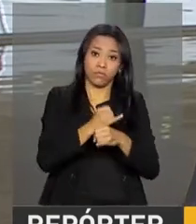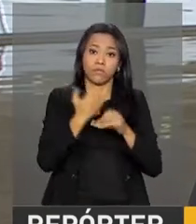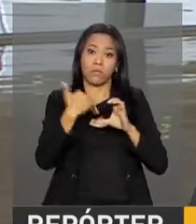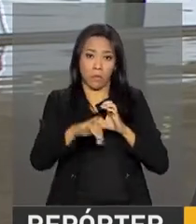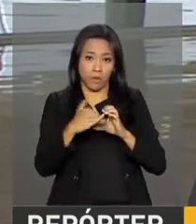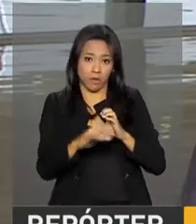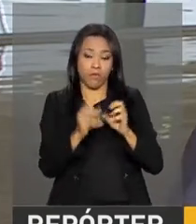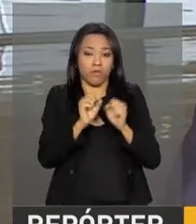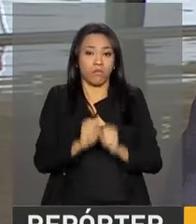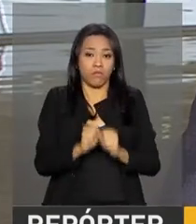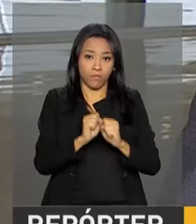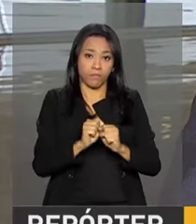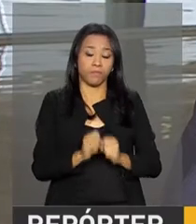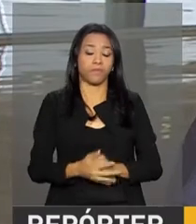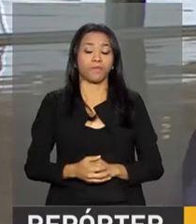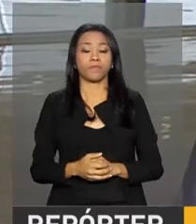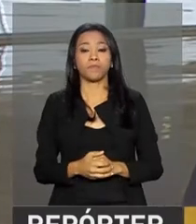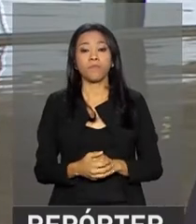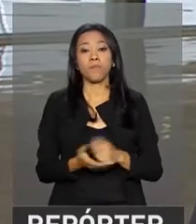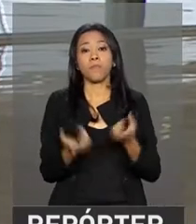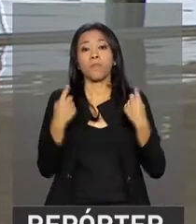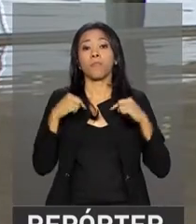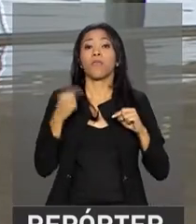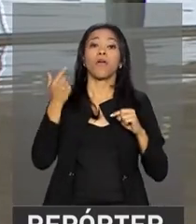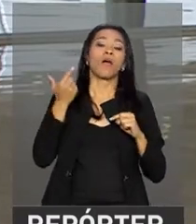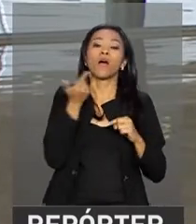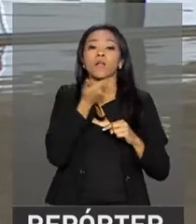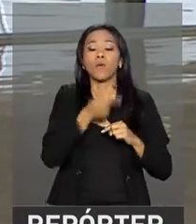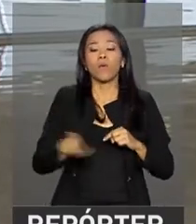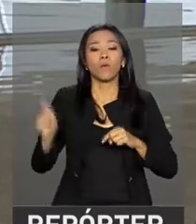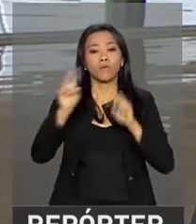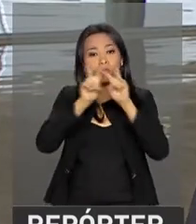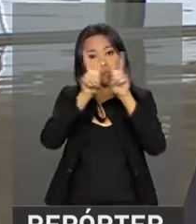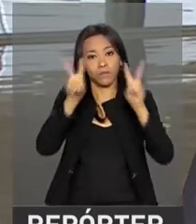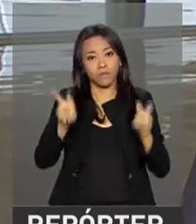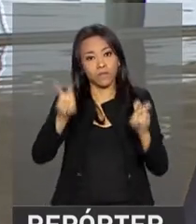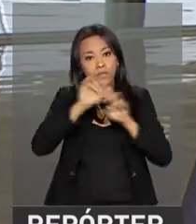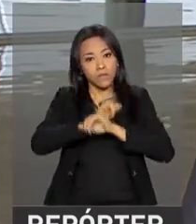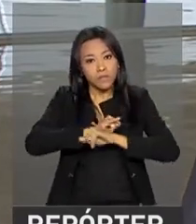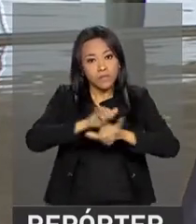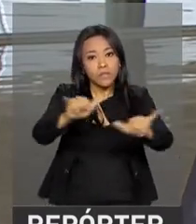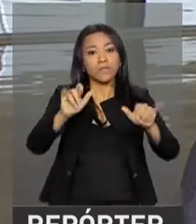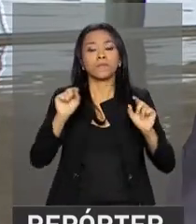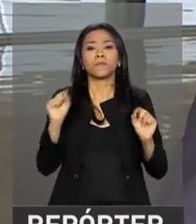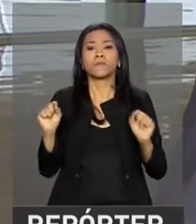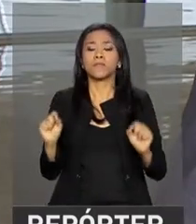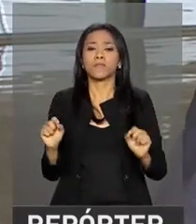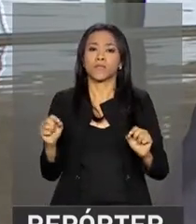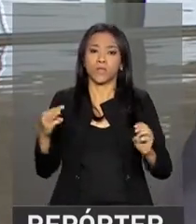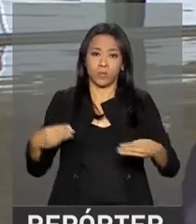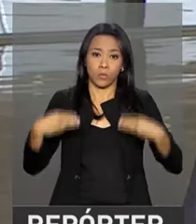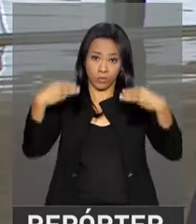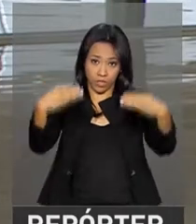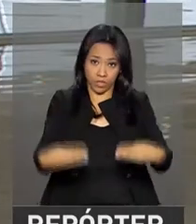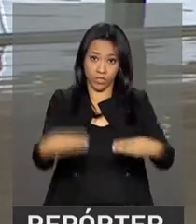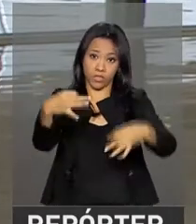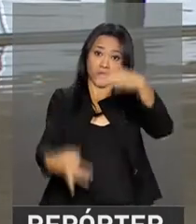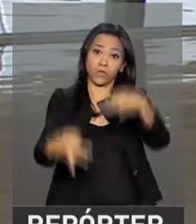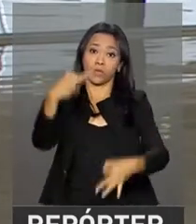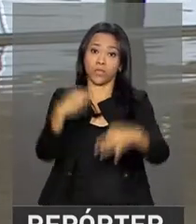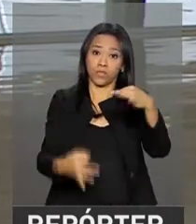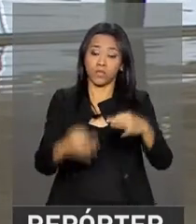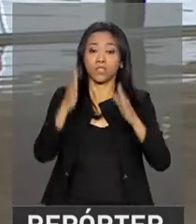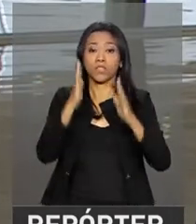e-mail disponibilizado pelo Ministério. Agora, Carol, vou falar de um outro assunto, vou dar uma outra notícia. O Ministério da Justiça